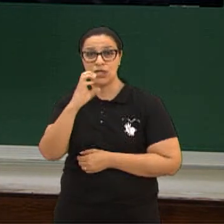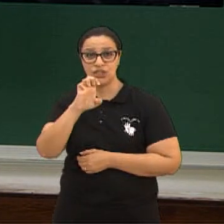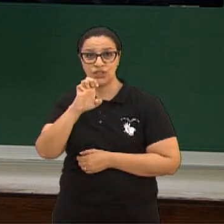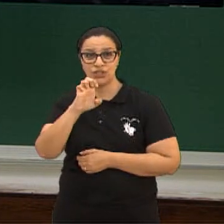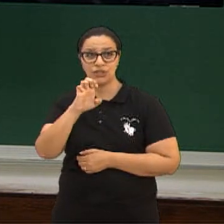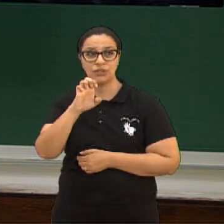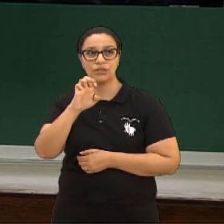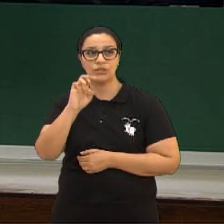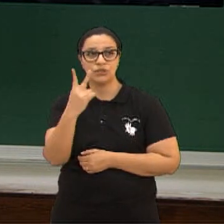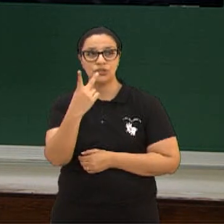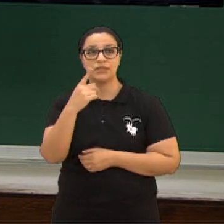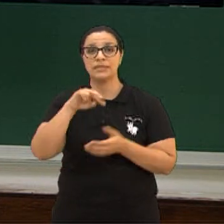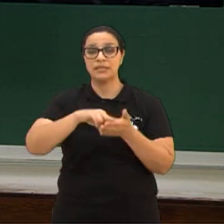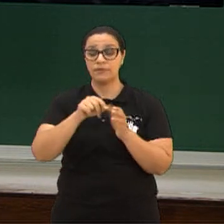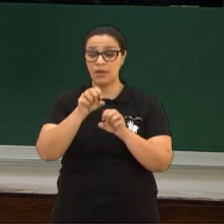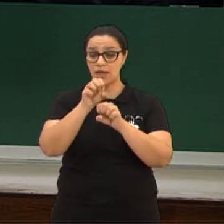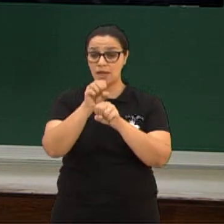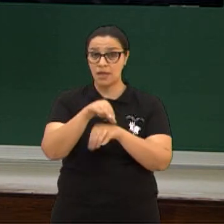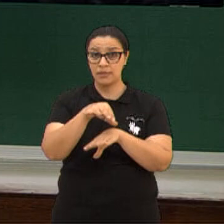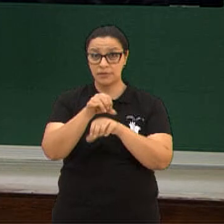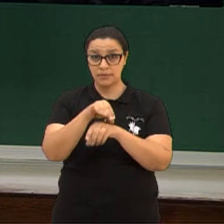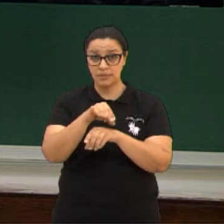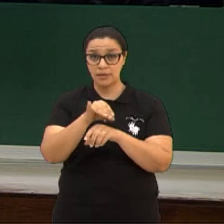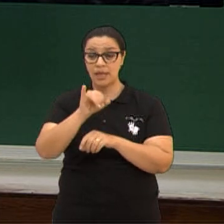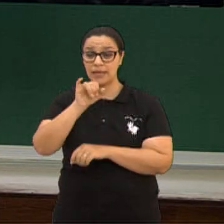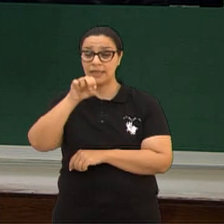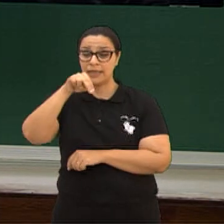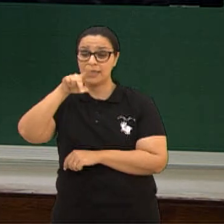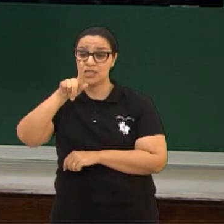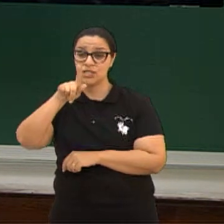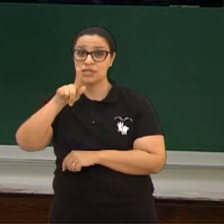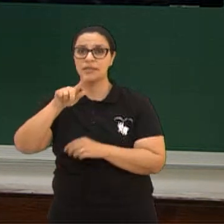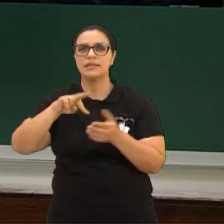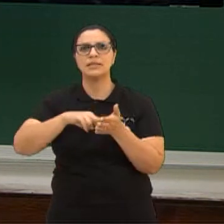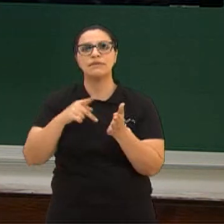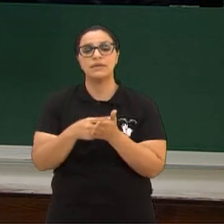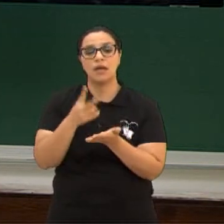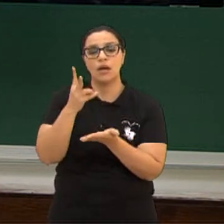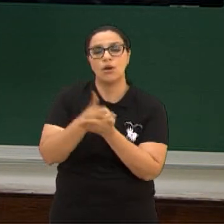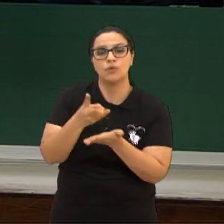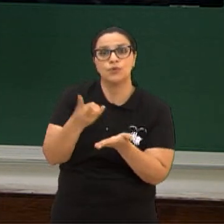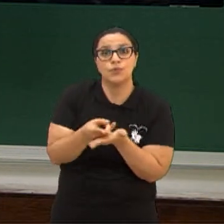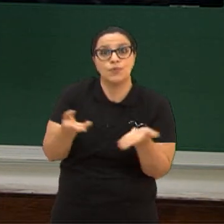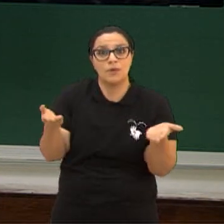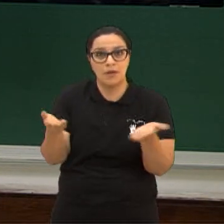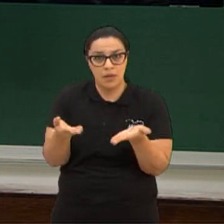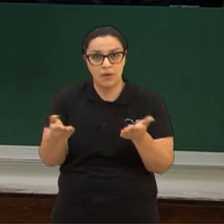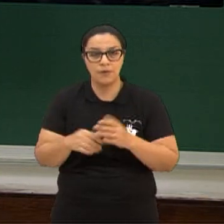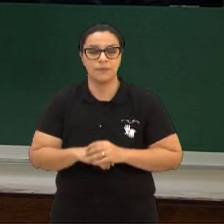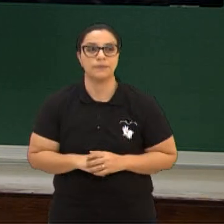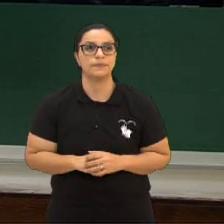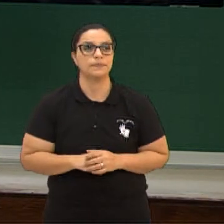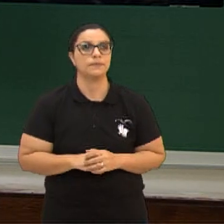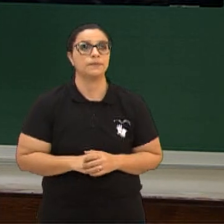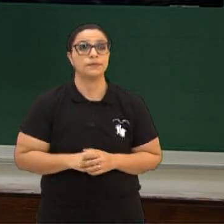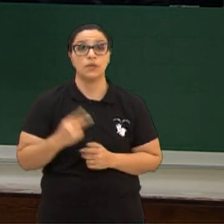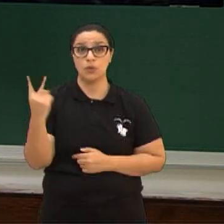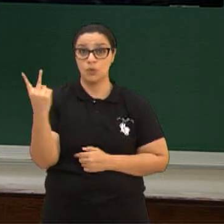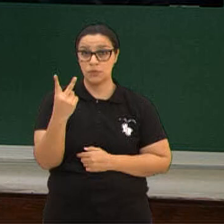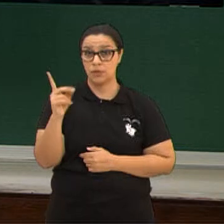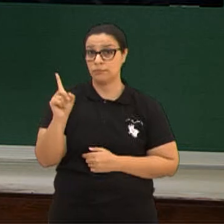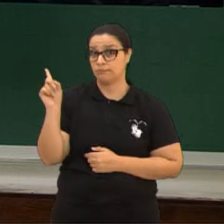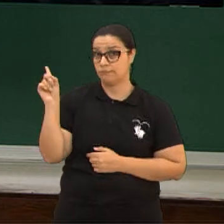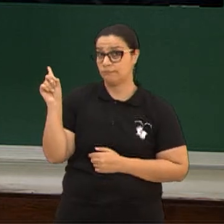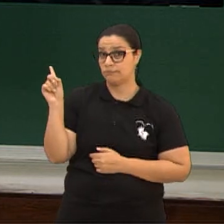English now. A professora está ensinando inglês agora. Vamos ao segundo exemplo?